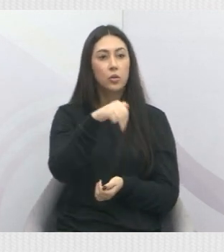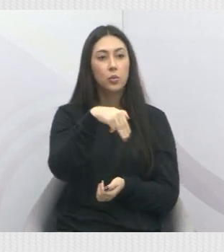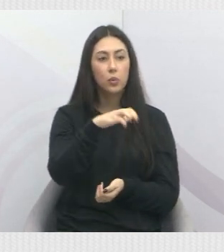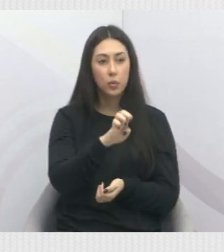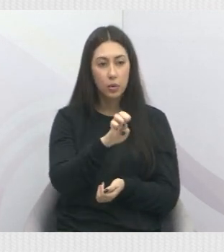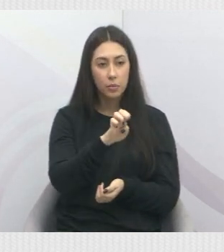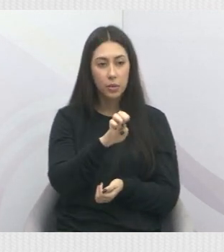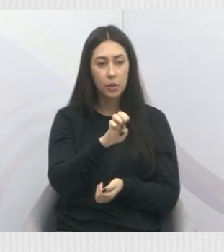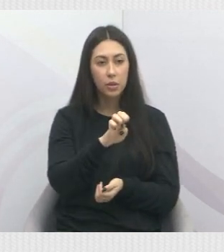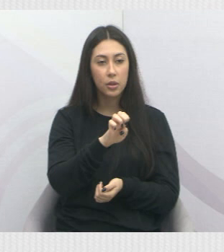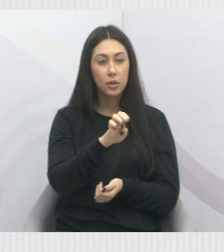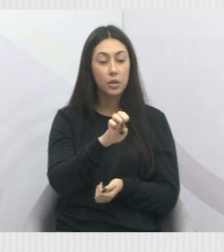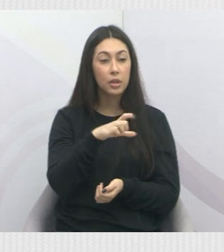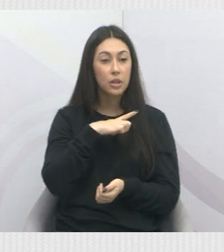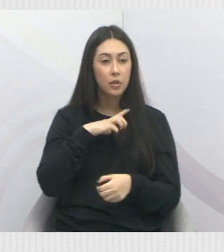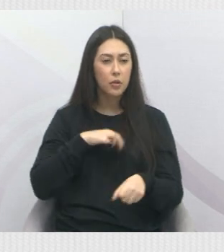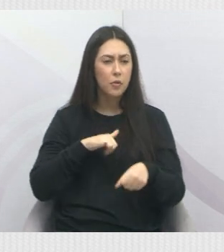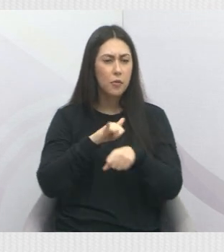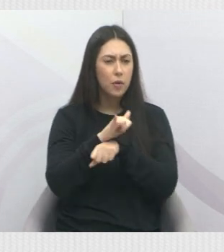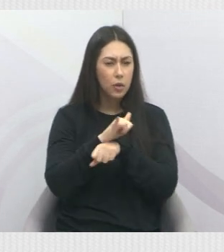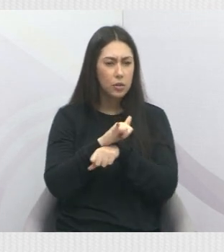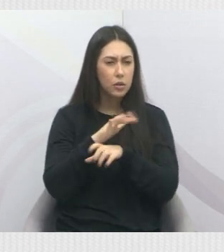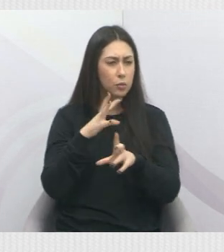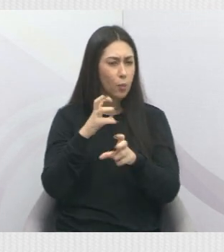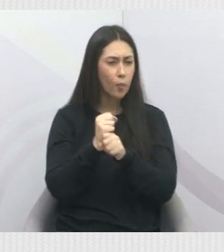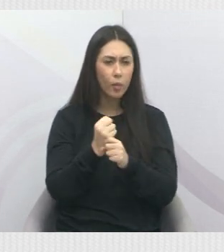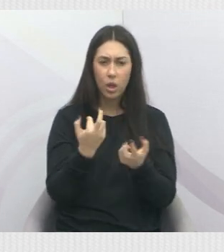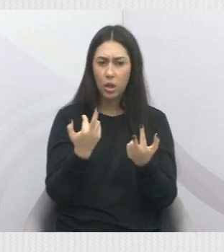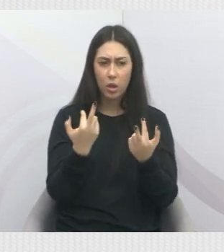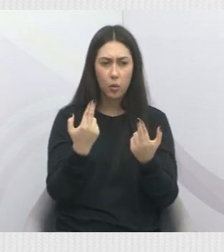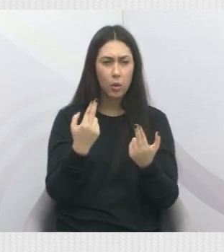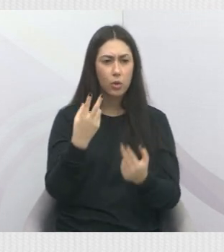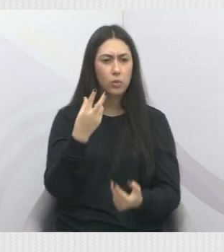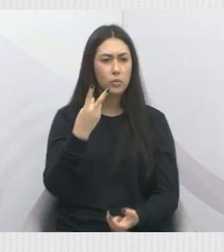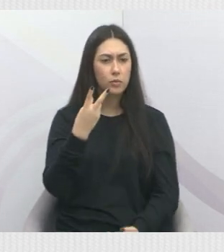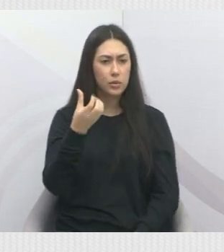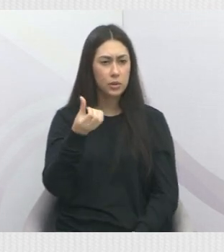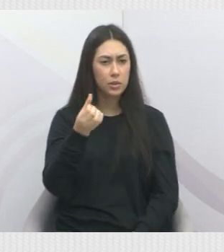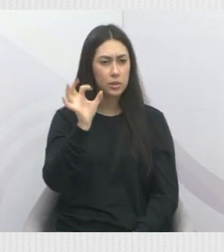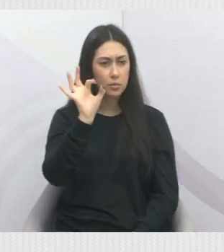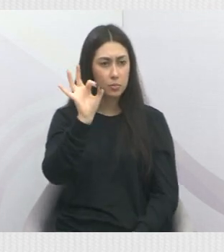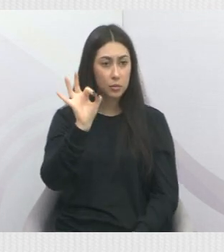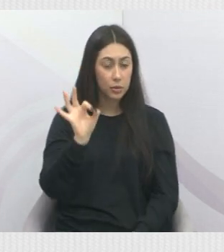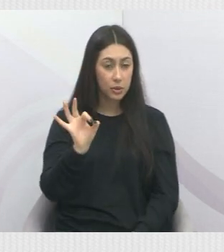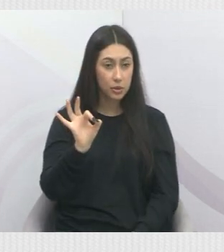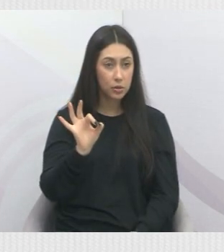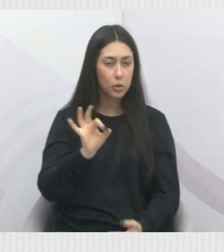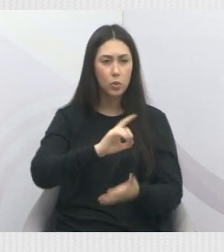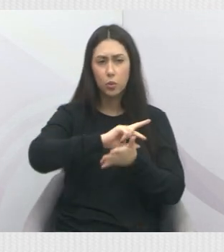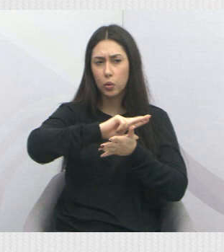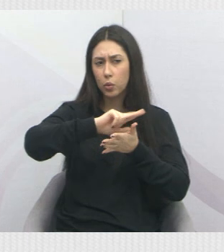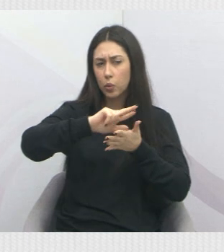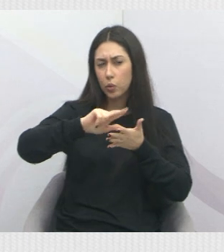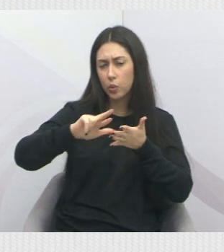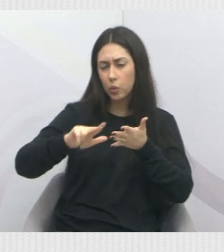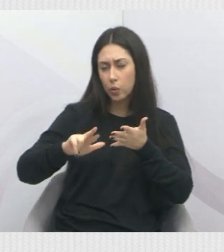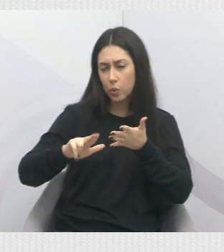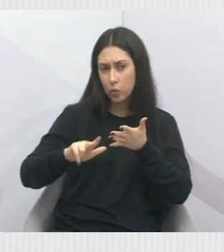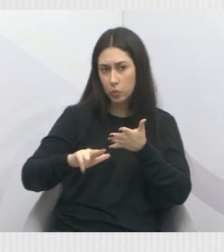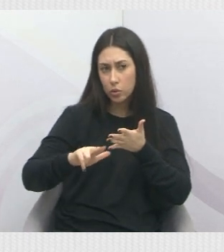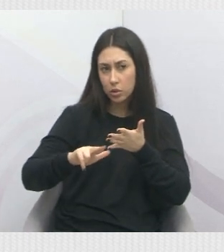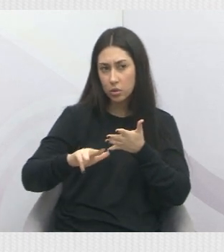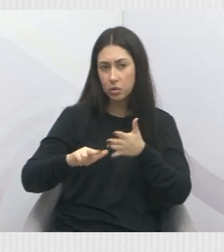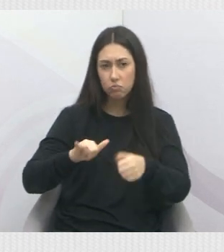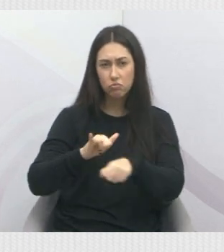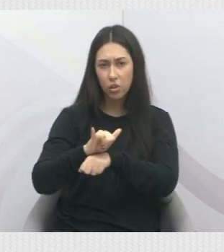fechou igual ao primeiro quadrimestre de 2021, em 26%. Absenteísmo de outras